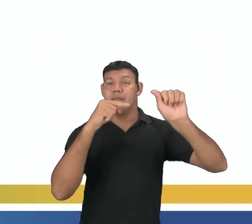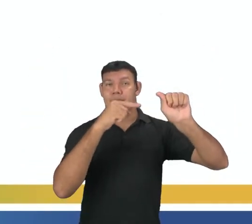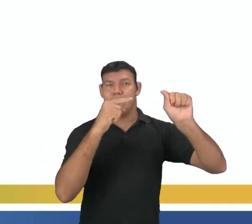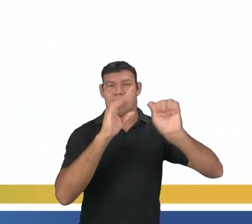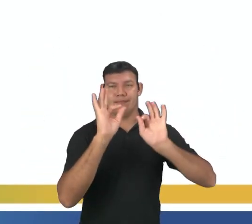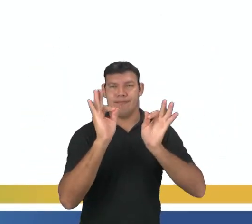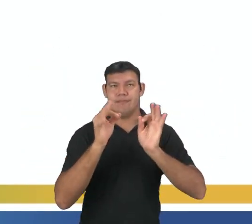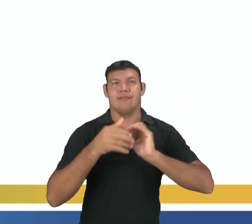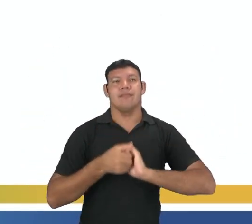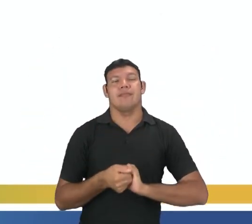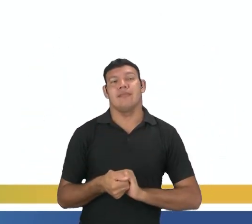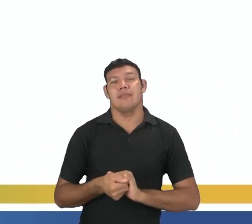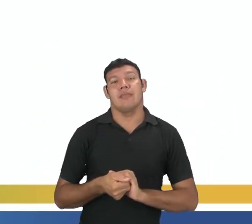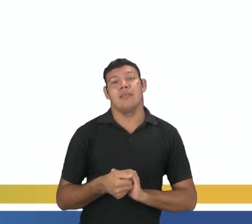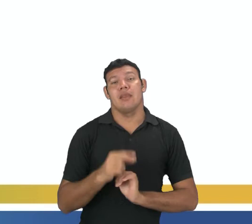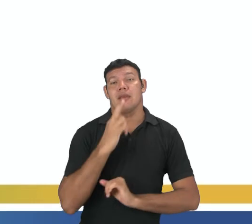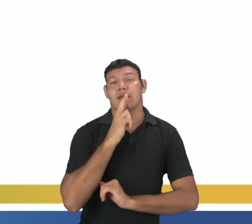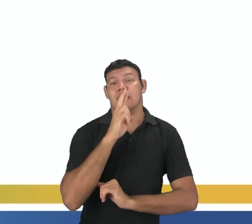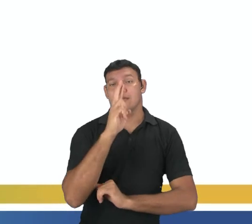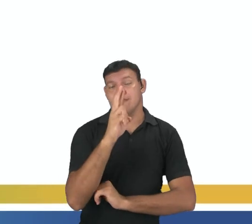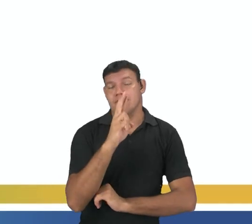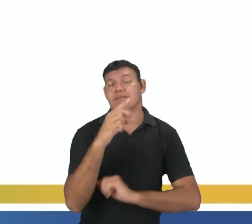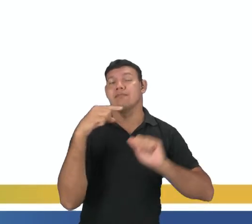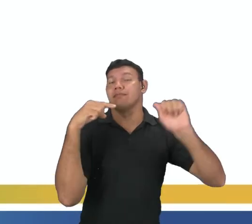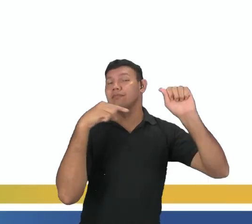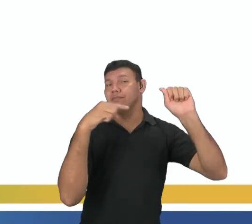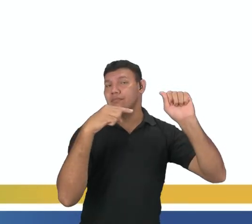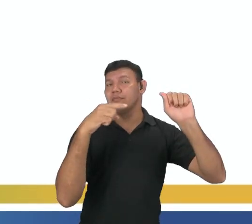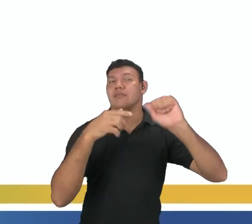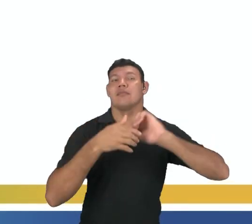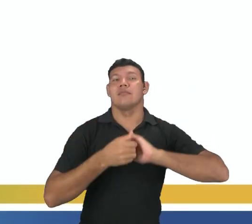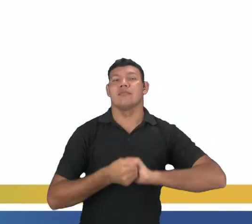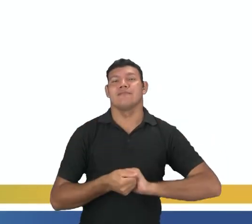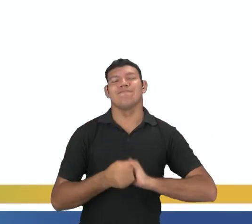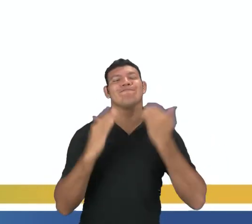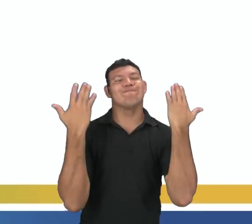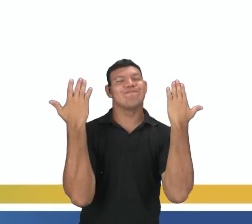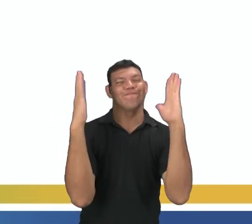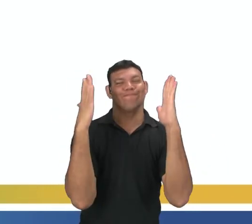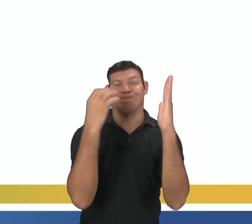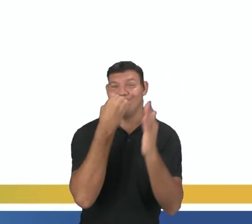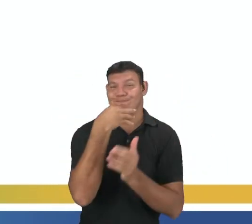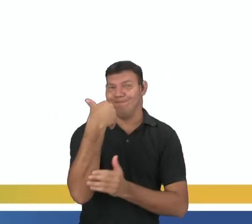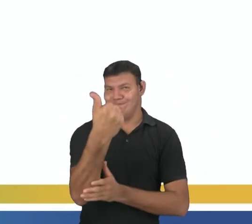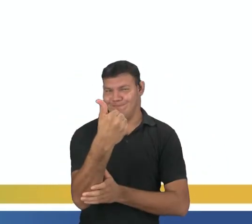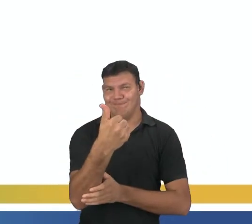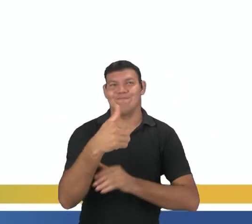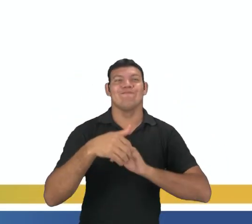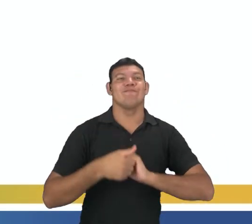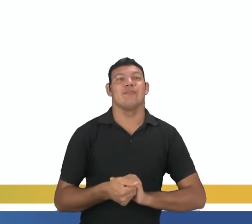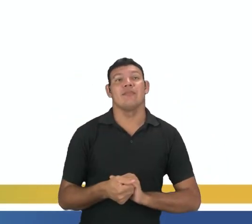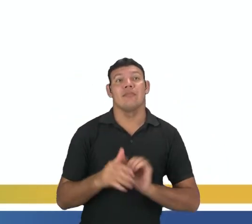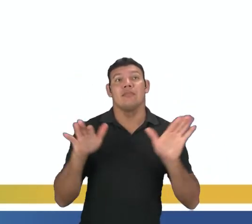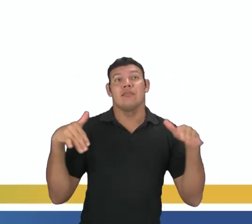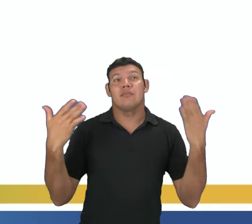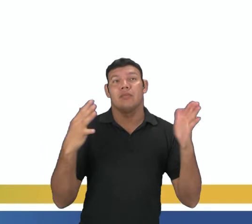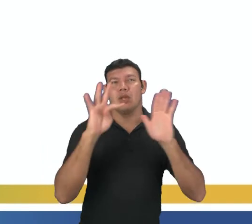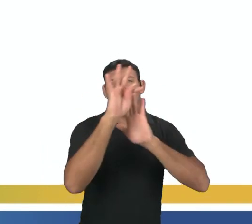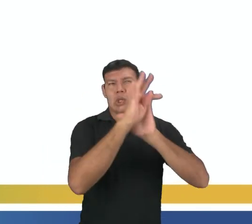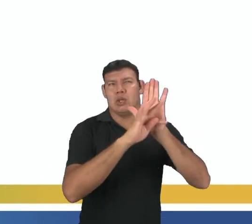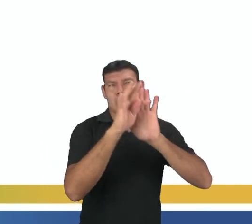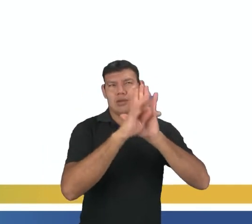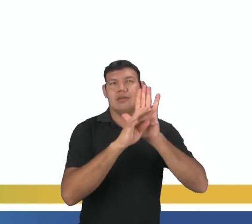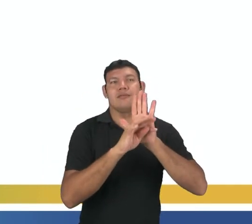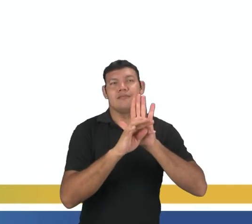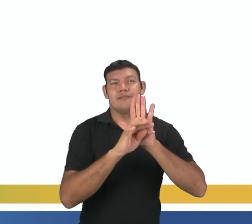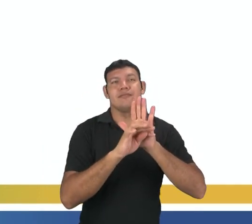Certinho? Só pode ser a letra A. Muito bem. No texto, o uso do